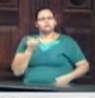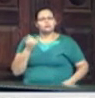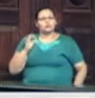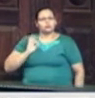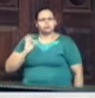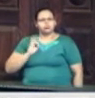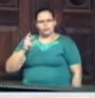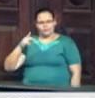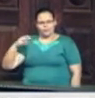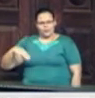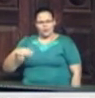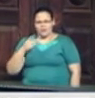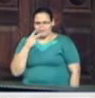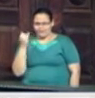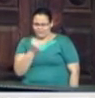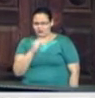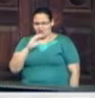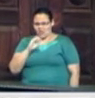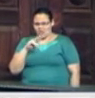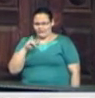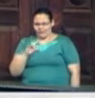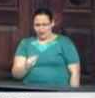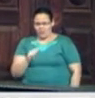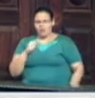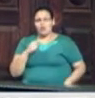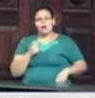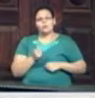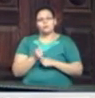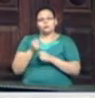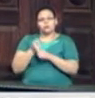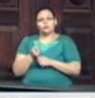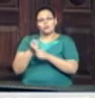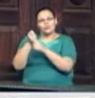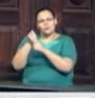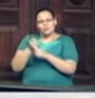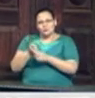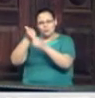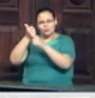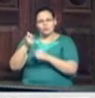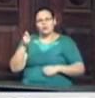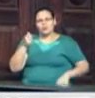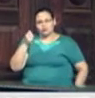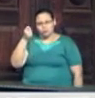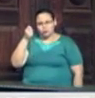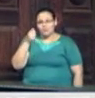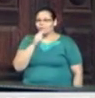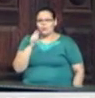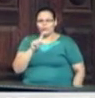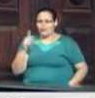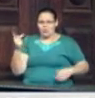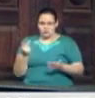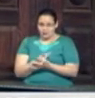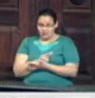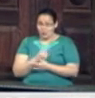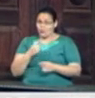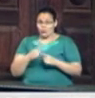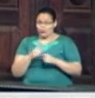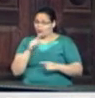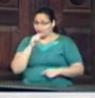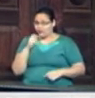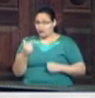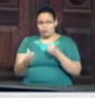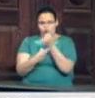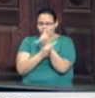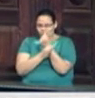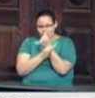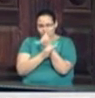Osório, avisa para o Crivella que talvez o primeiro Réveillon dele nem aconteça, porque talvez não haja condições de prestar seguranças a um